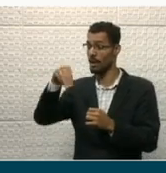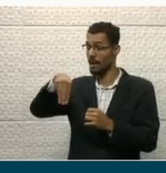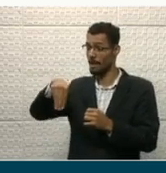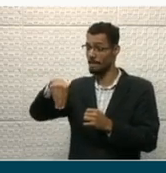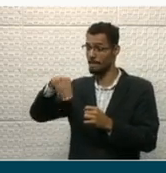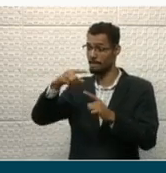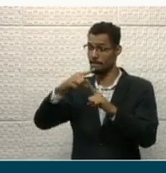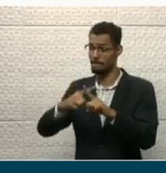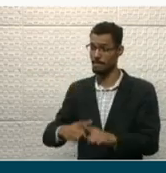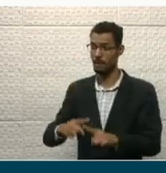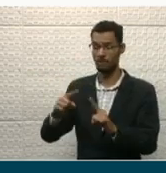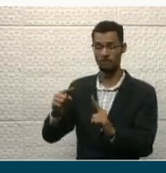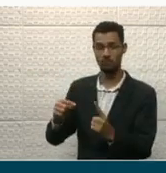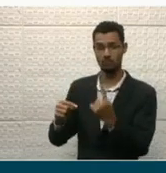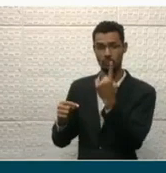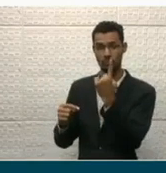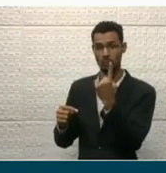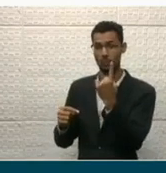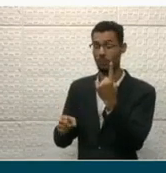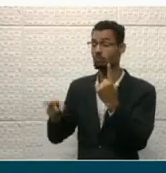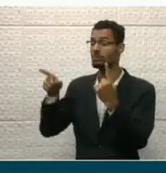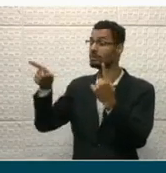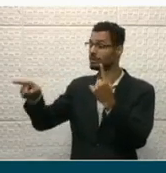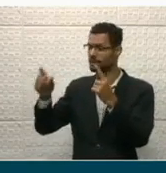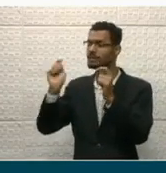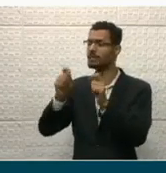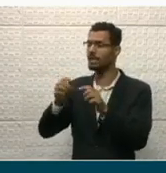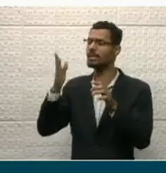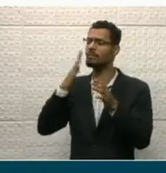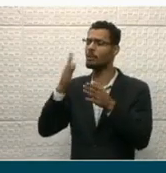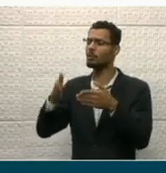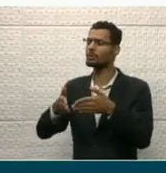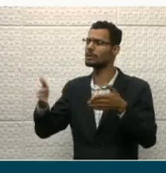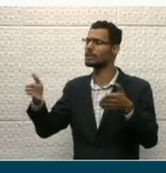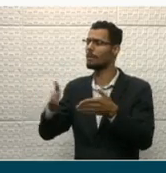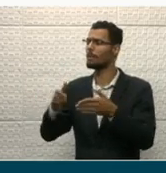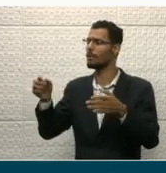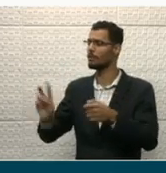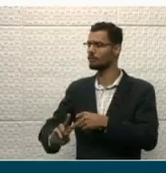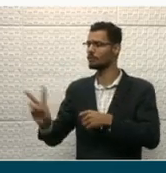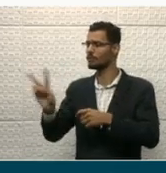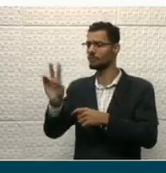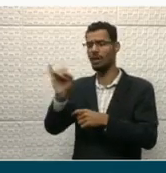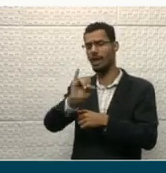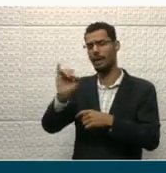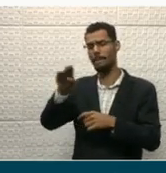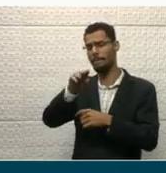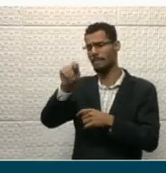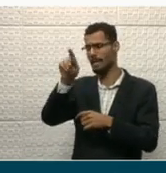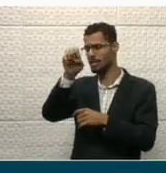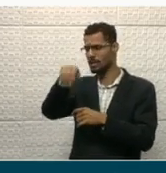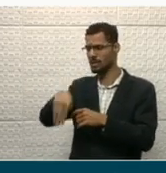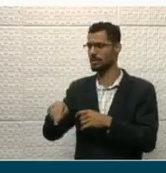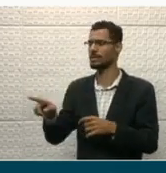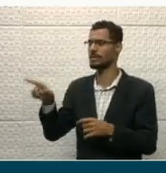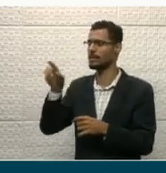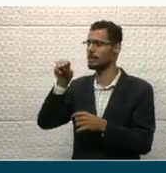1. E esse vai ser o tamanho do vetor imagem, do vetor T de